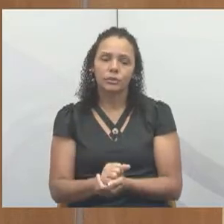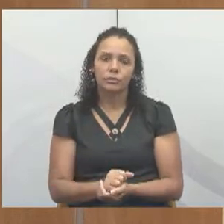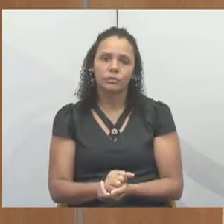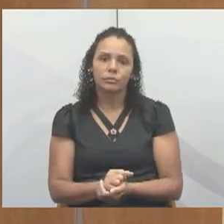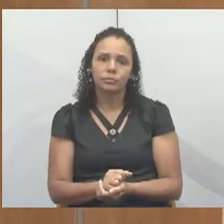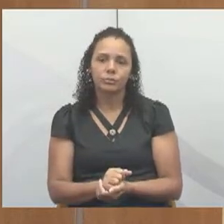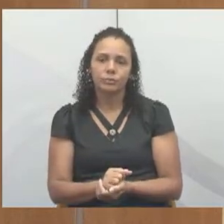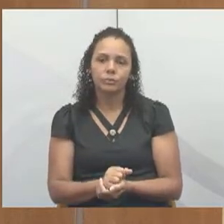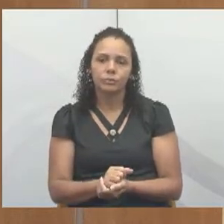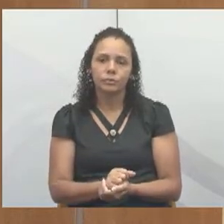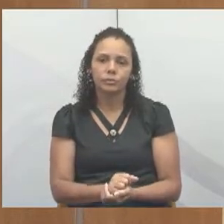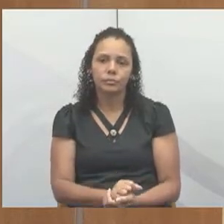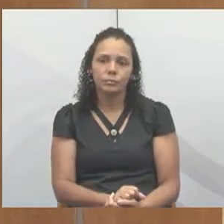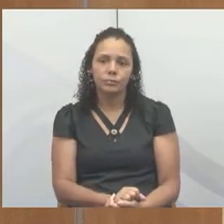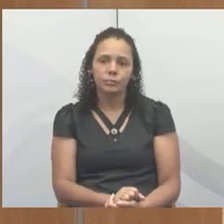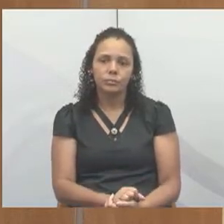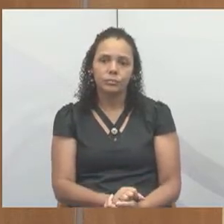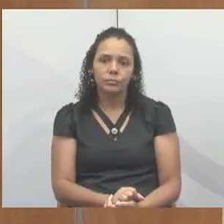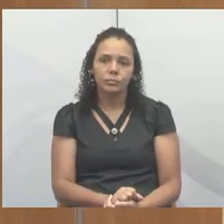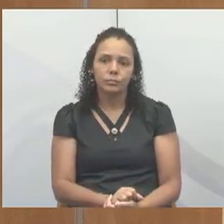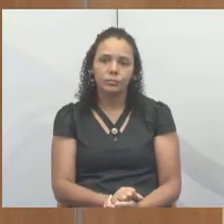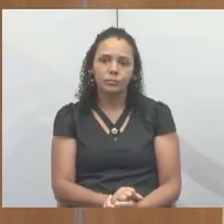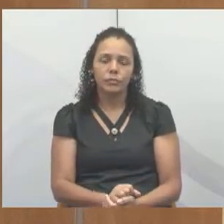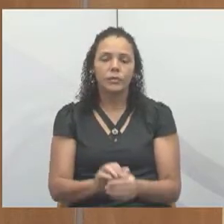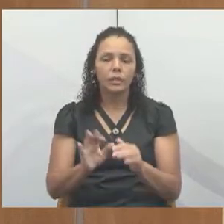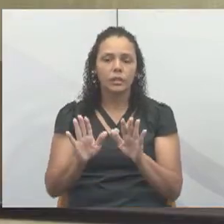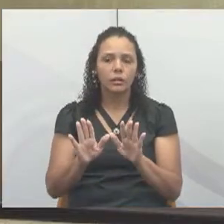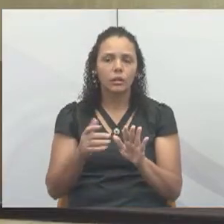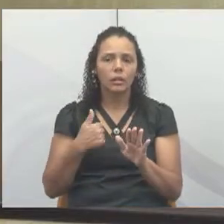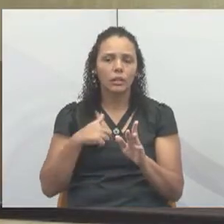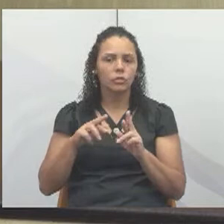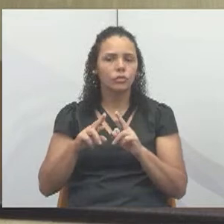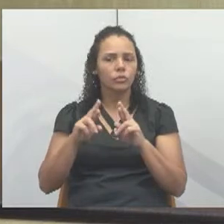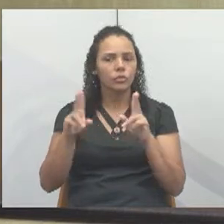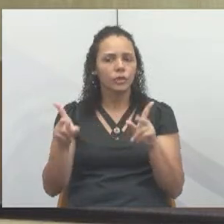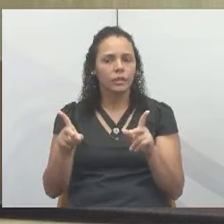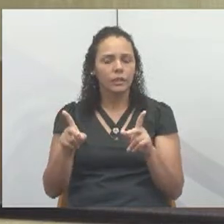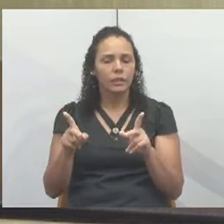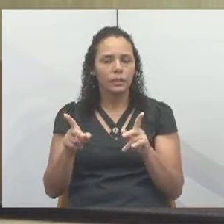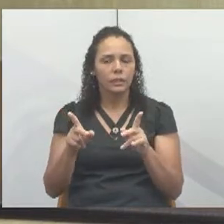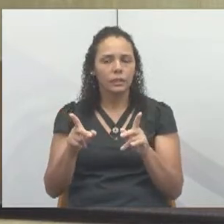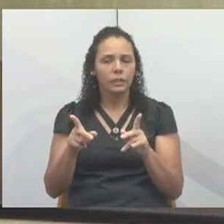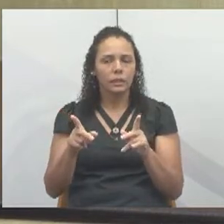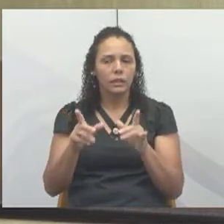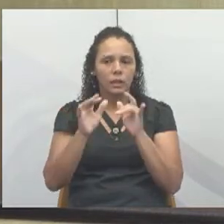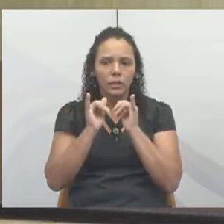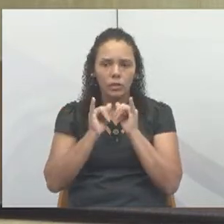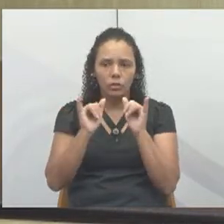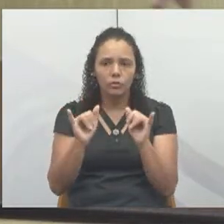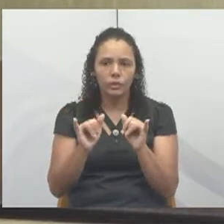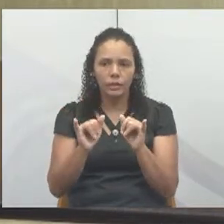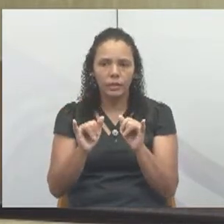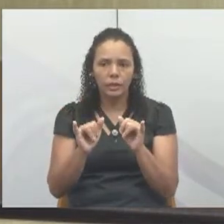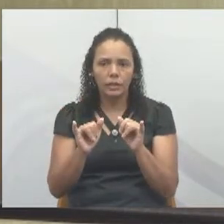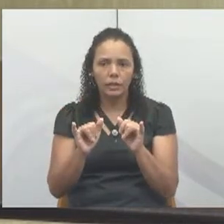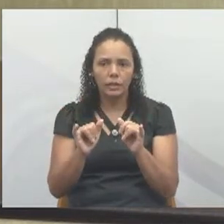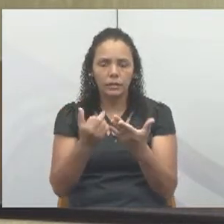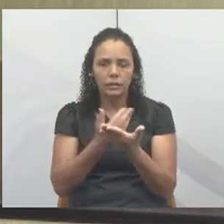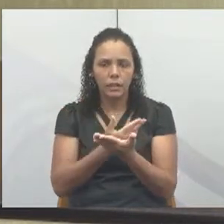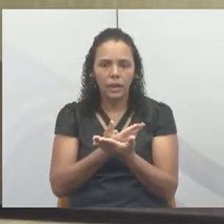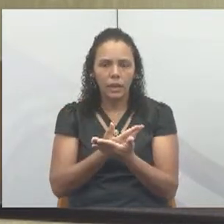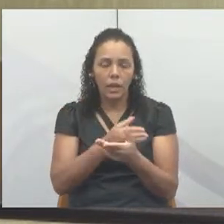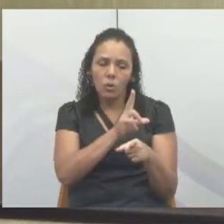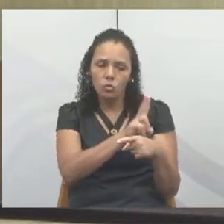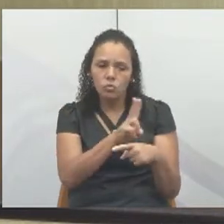cumprindo uma decisão judicial. Não, mas eu estou falando no sentido de dar uma amenizada, porque, um exemplo, existe a jardinagem